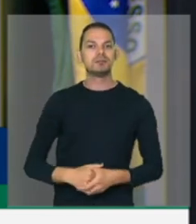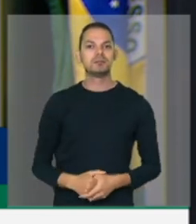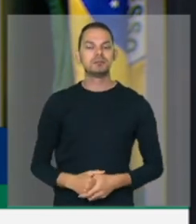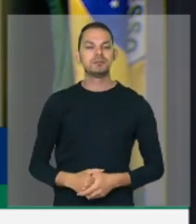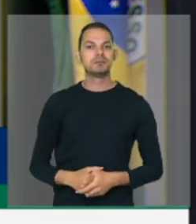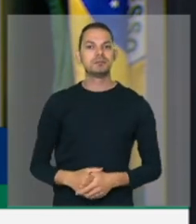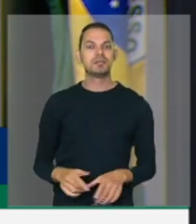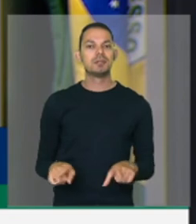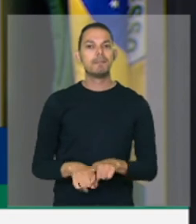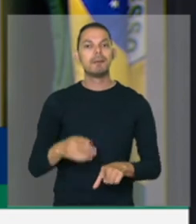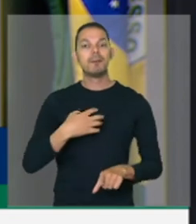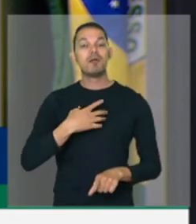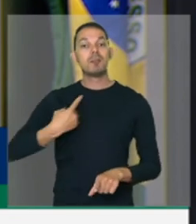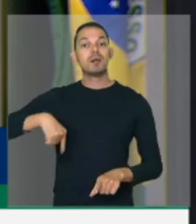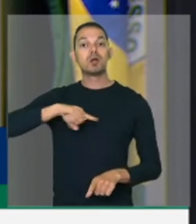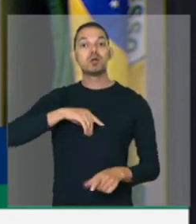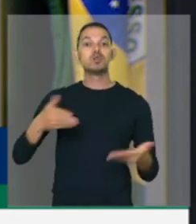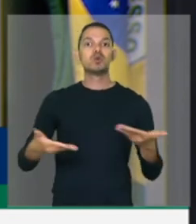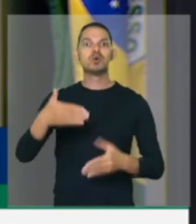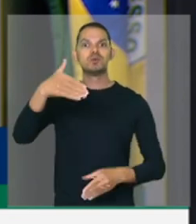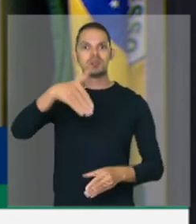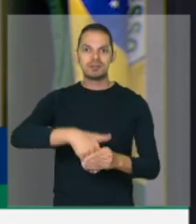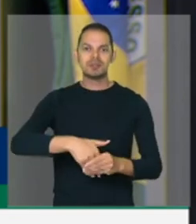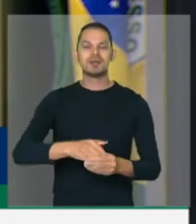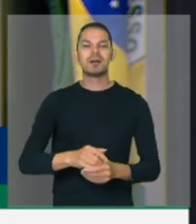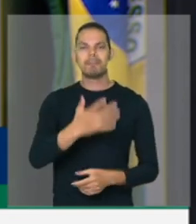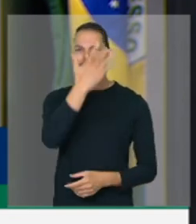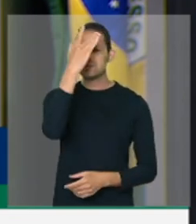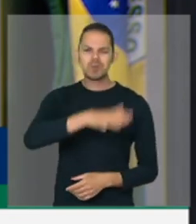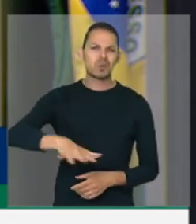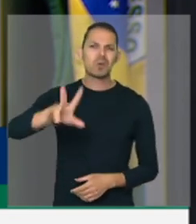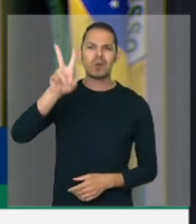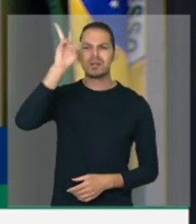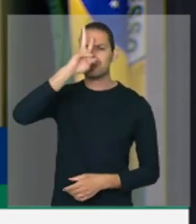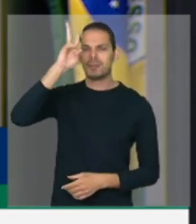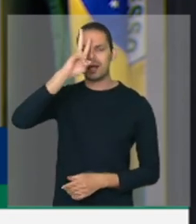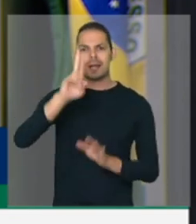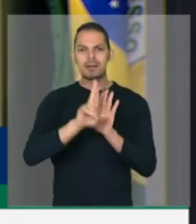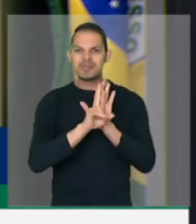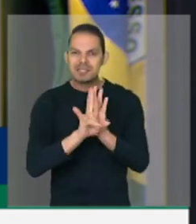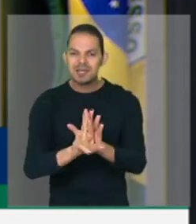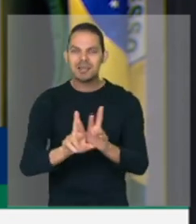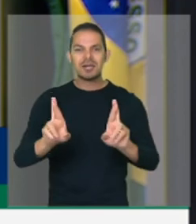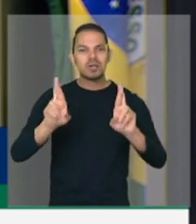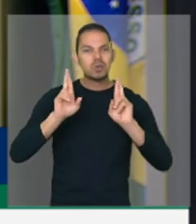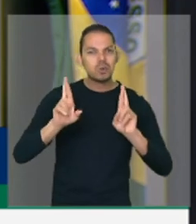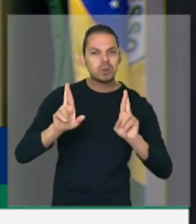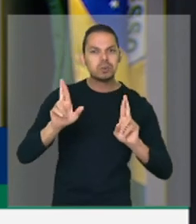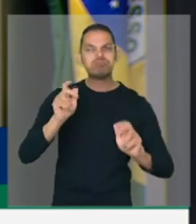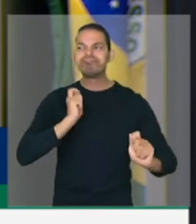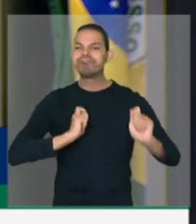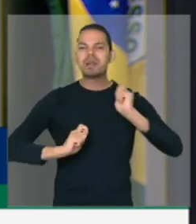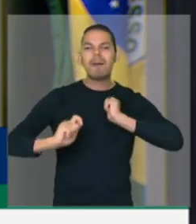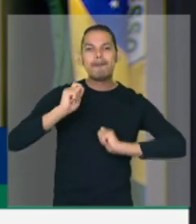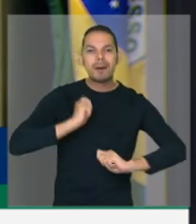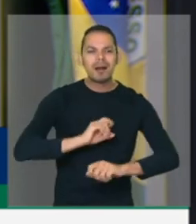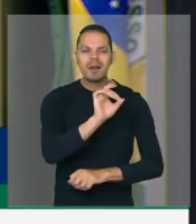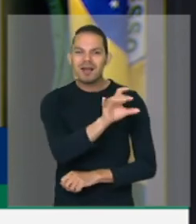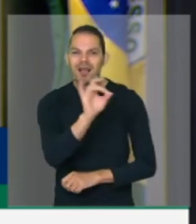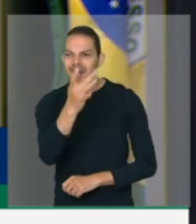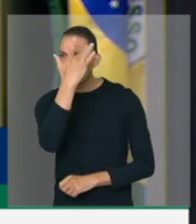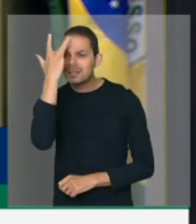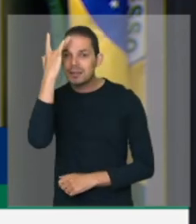pela forma como nós vamos votar hoje. A representatividade, a esperança e a expectativa que cada eleitor